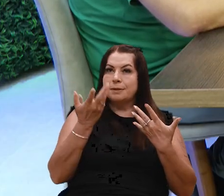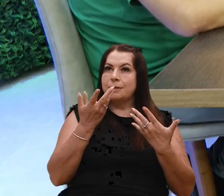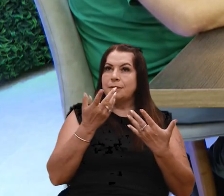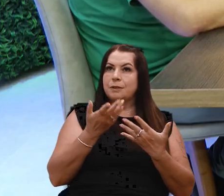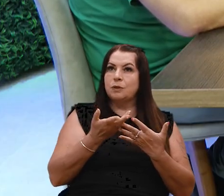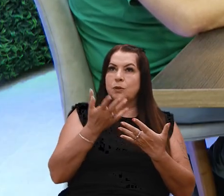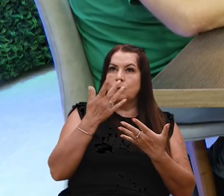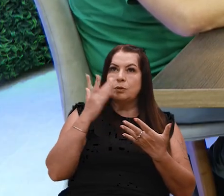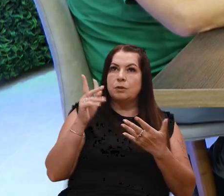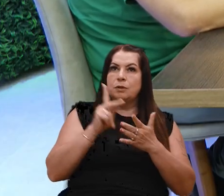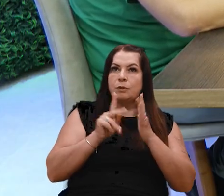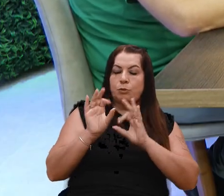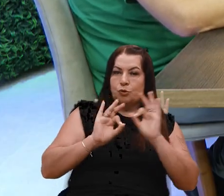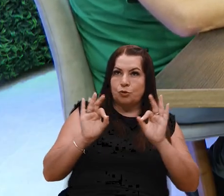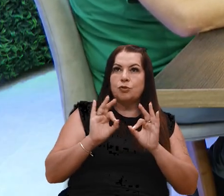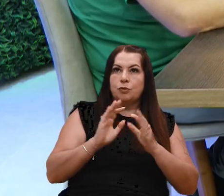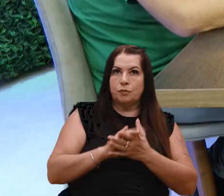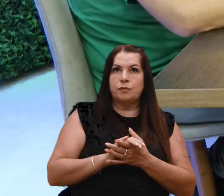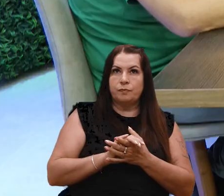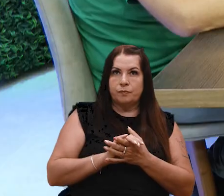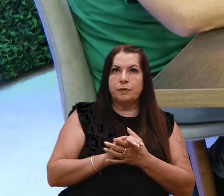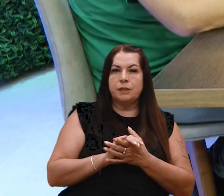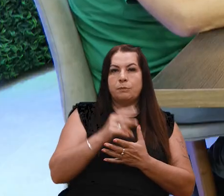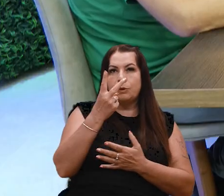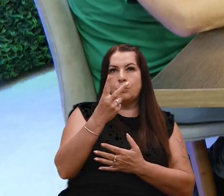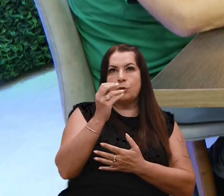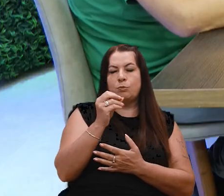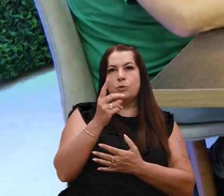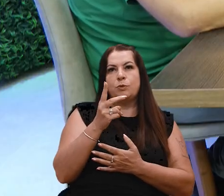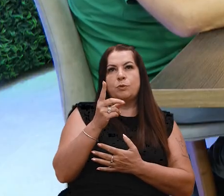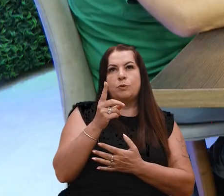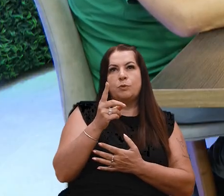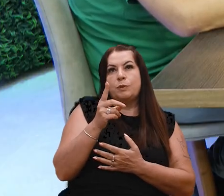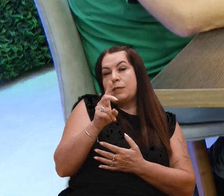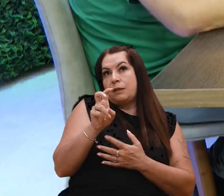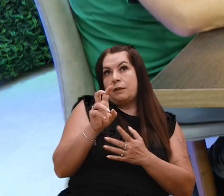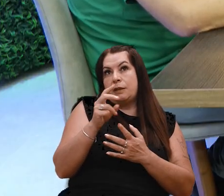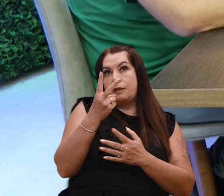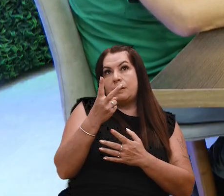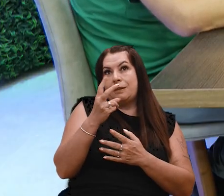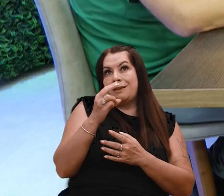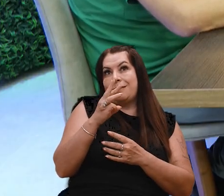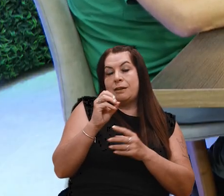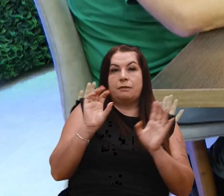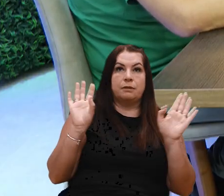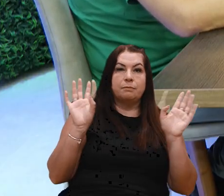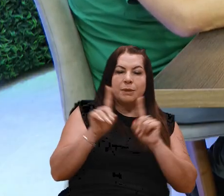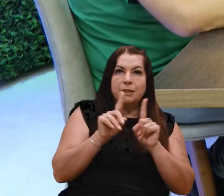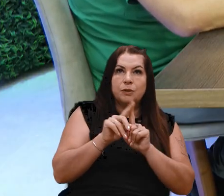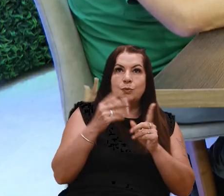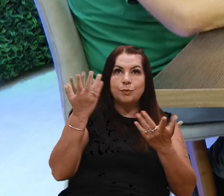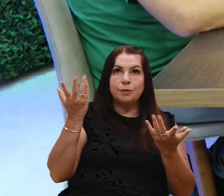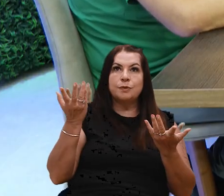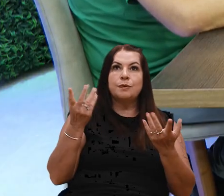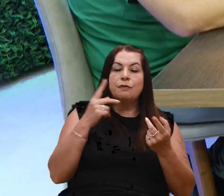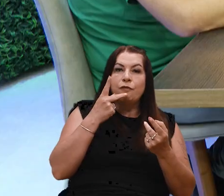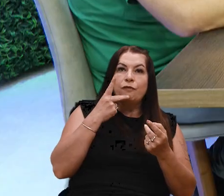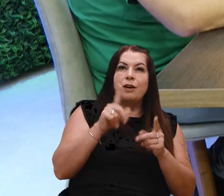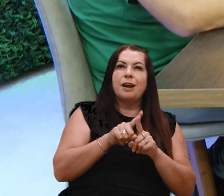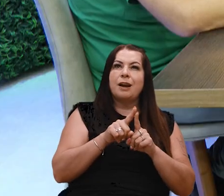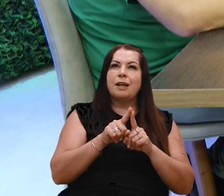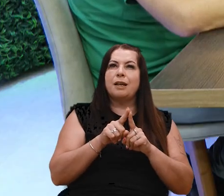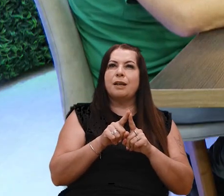para fazer o projeto. O projeto é para 2030, mas pelo menos a gente starta, né? Um projeto que, vamos falar aí do